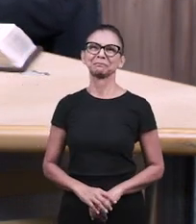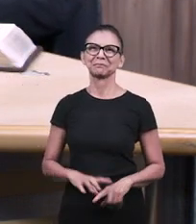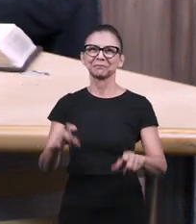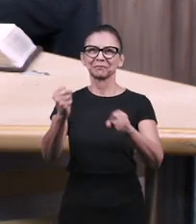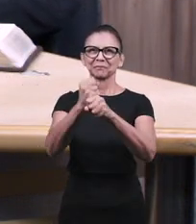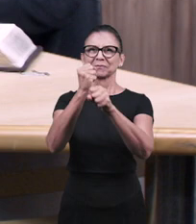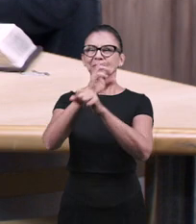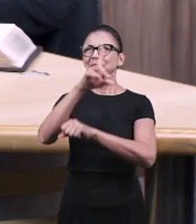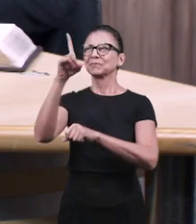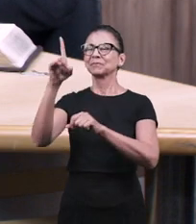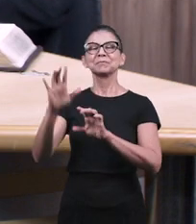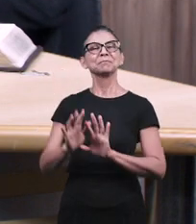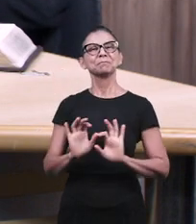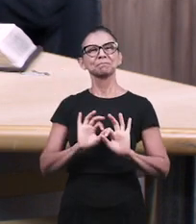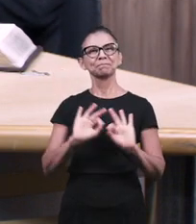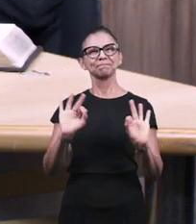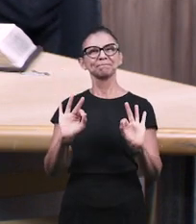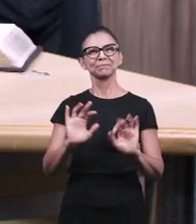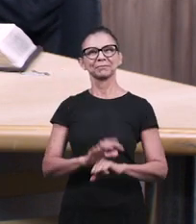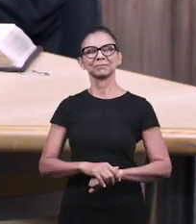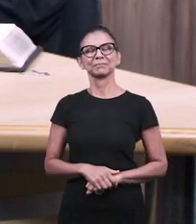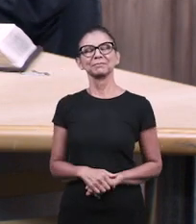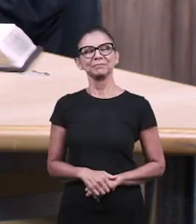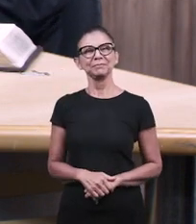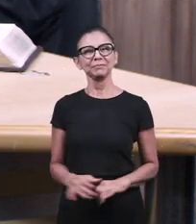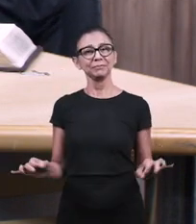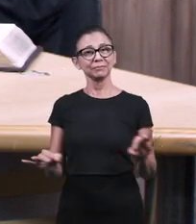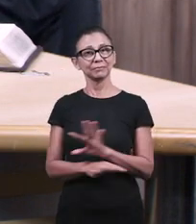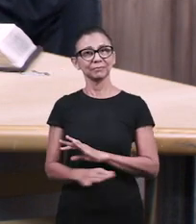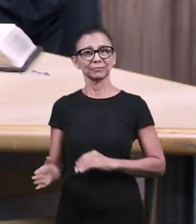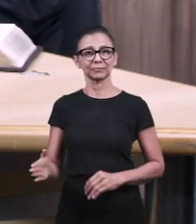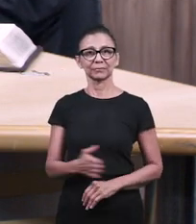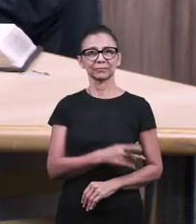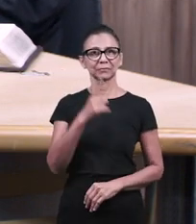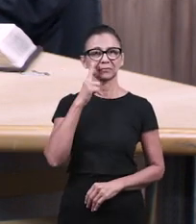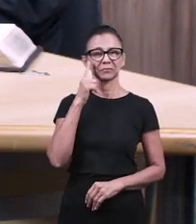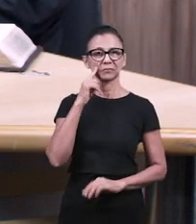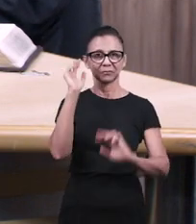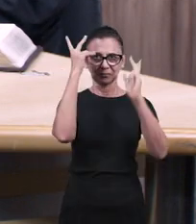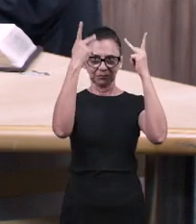ele descansou, tudo estava pronto. Agora vamos para o homem.